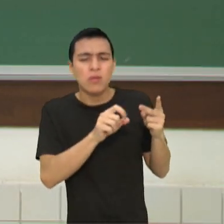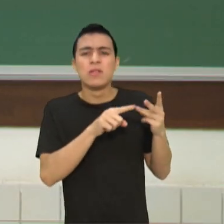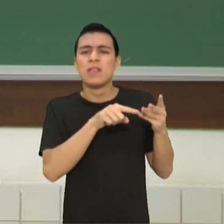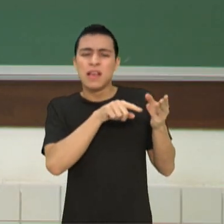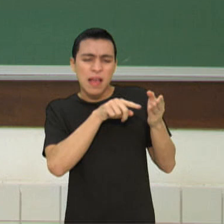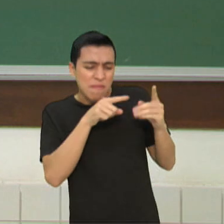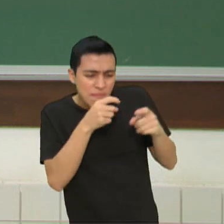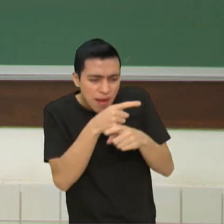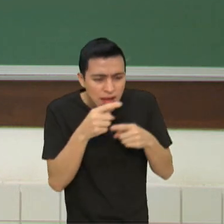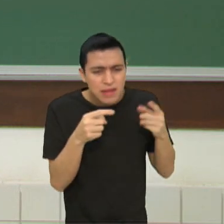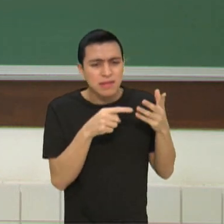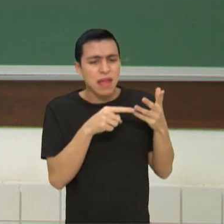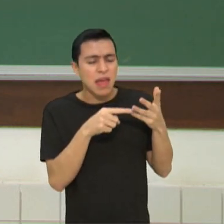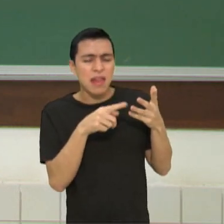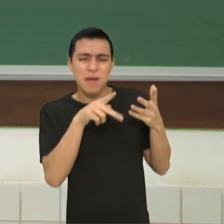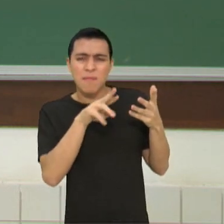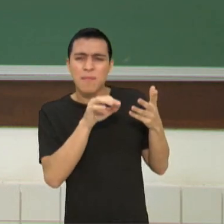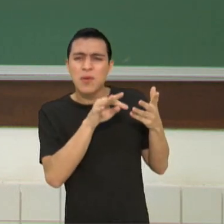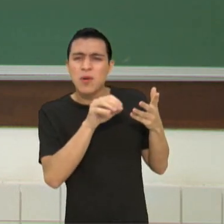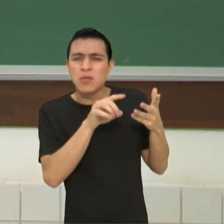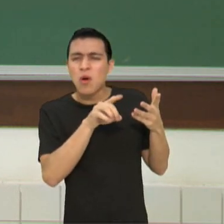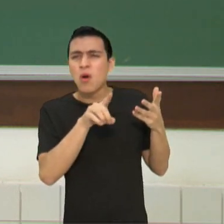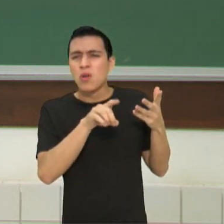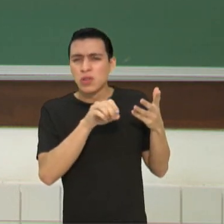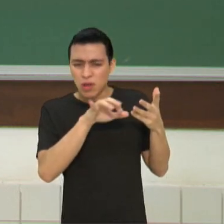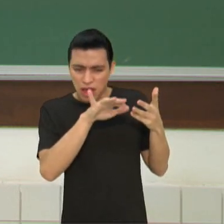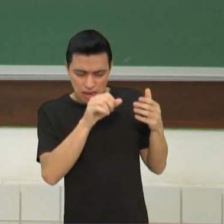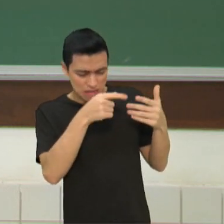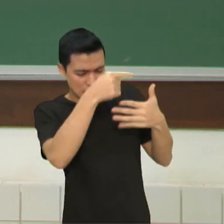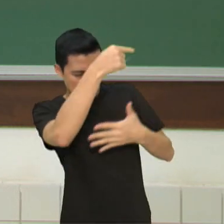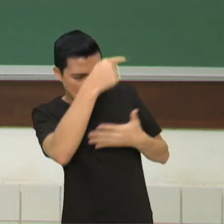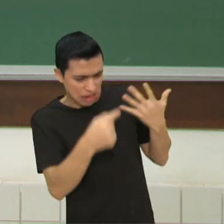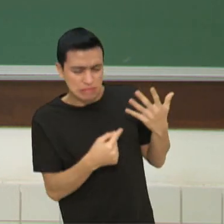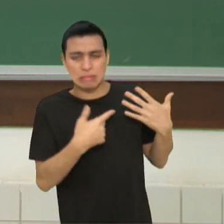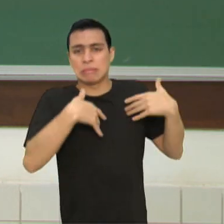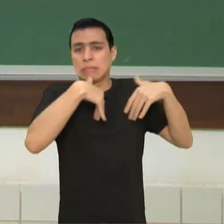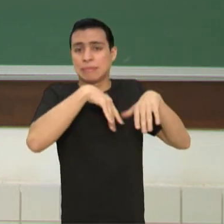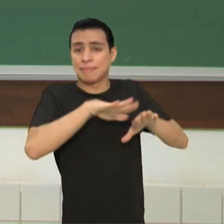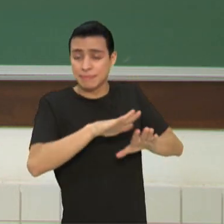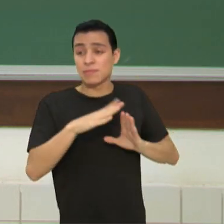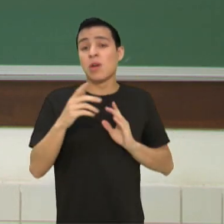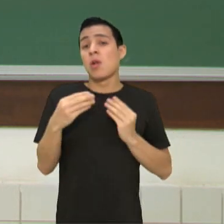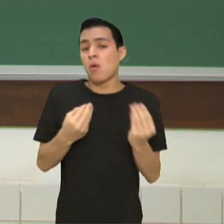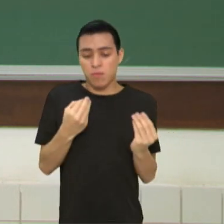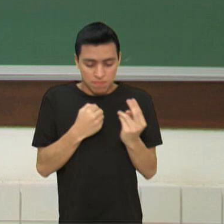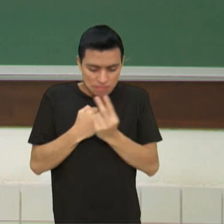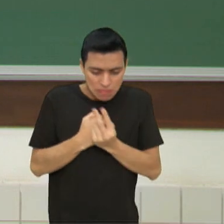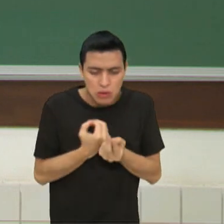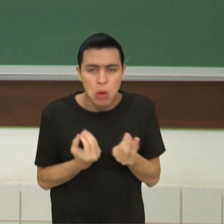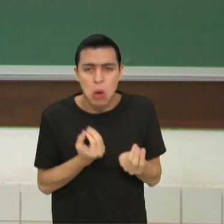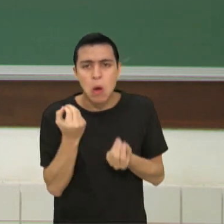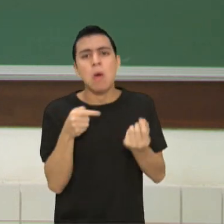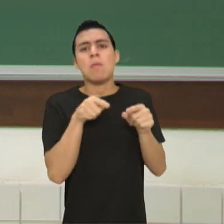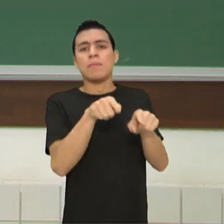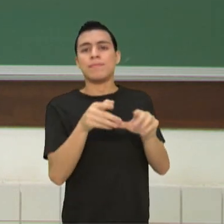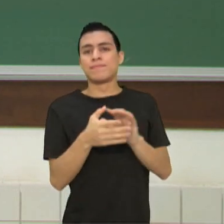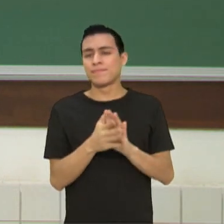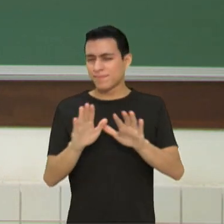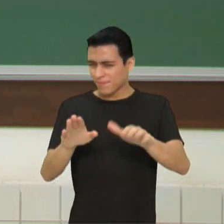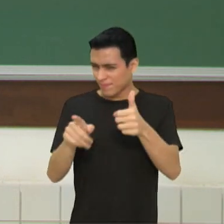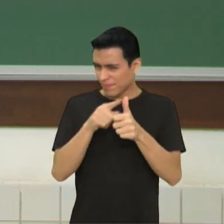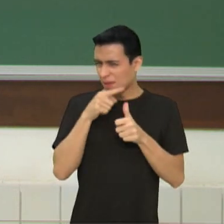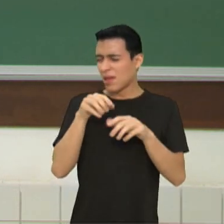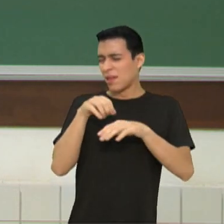vírus, protozoários. Agora vamos falar sobre a imunidade relacionada a isso? Antes de começar, aquela dica de sempre: usem